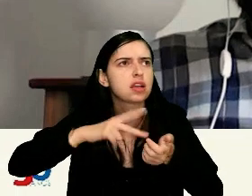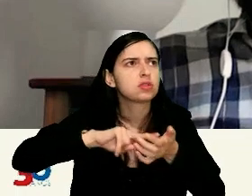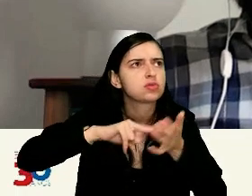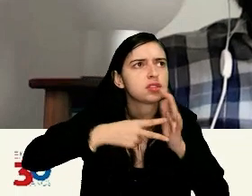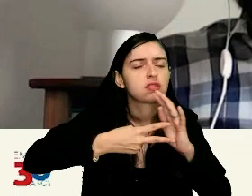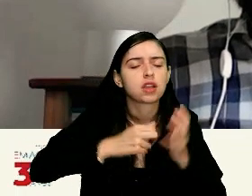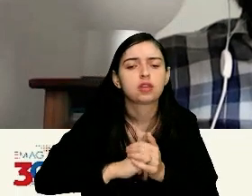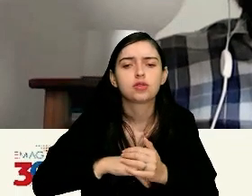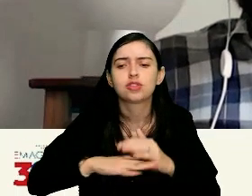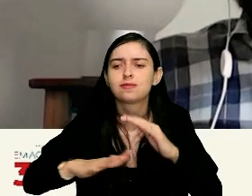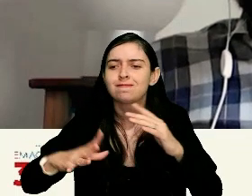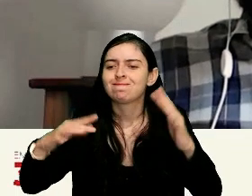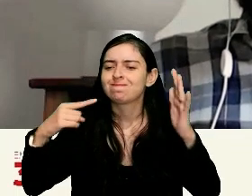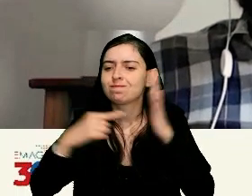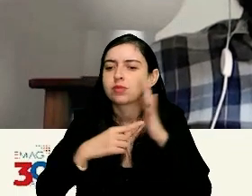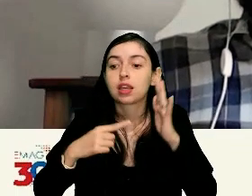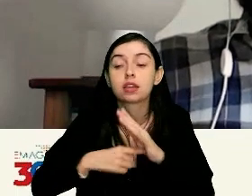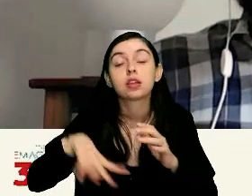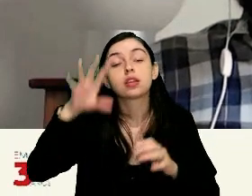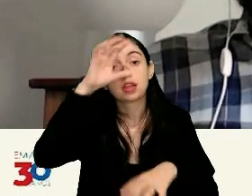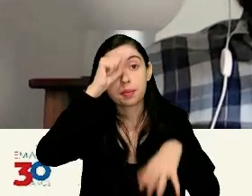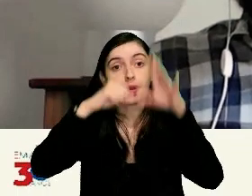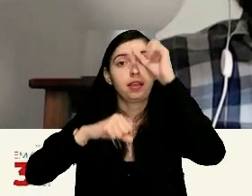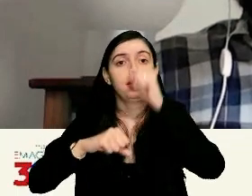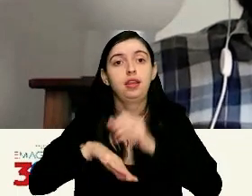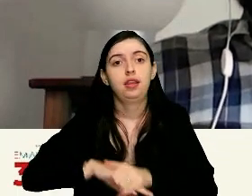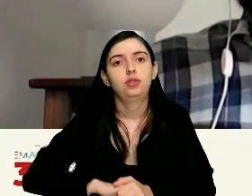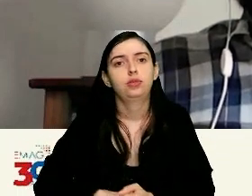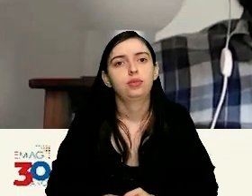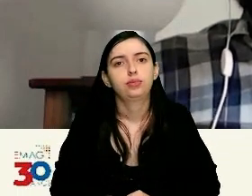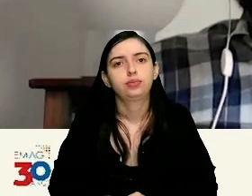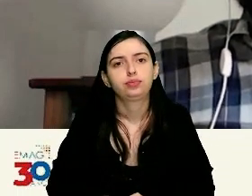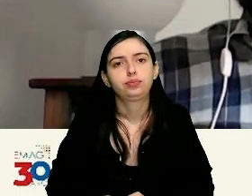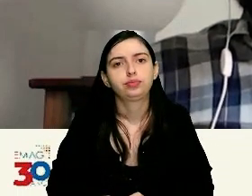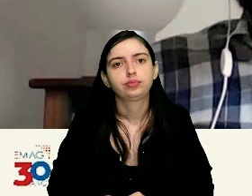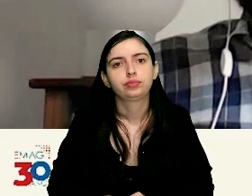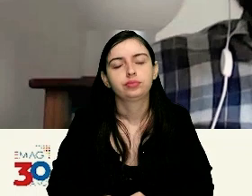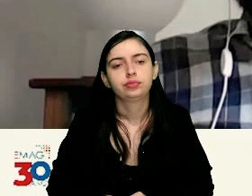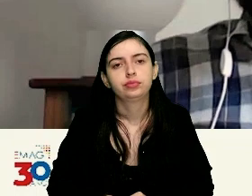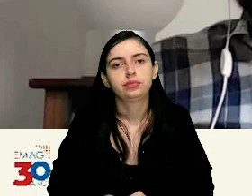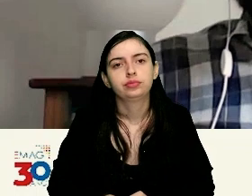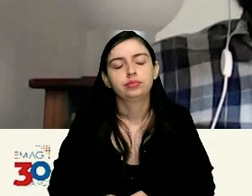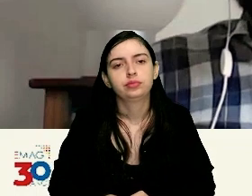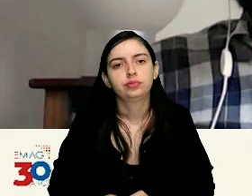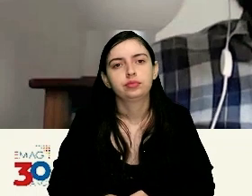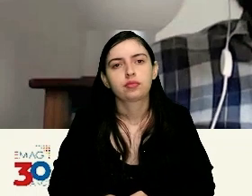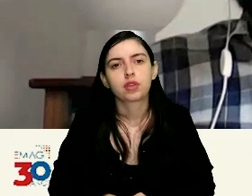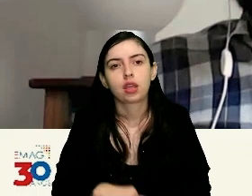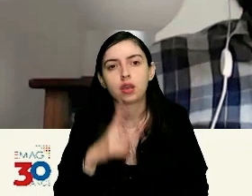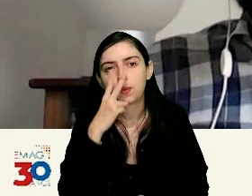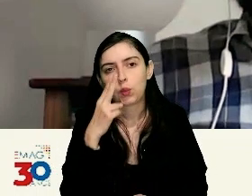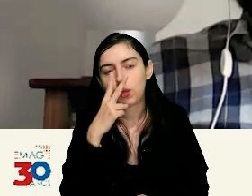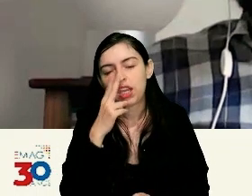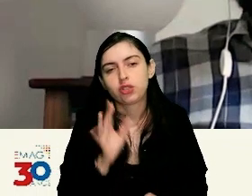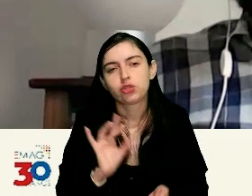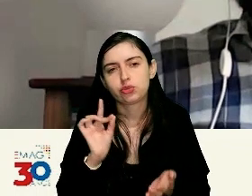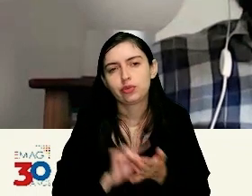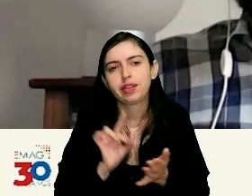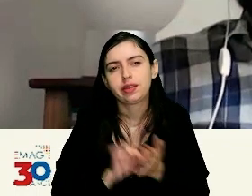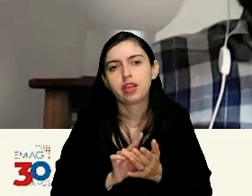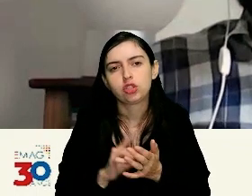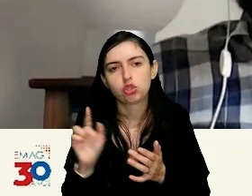impactando, ela está aprendendo. Então, eu acho que, na verdade, nós